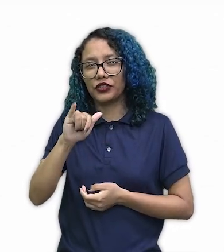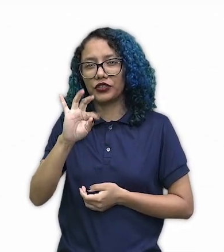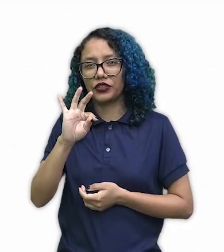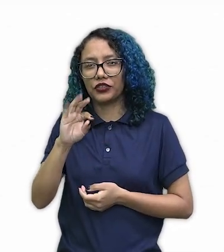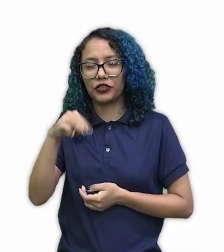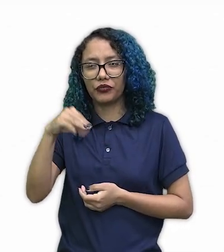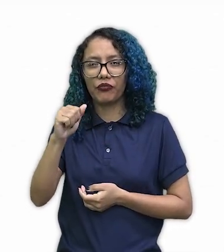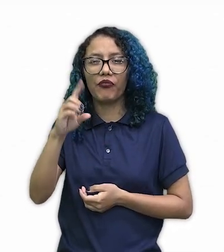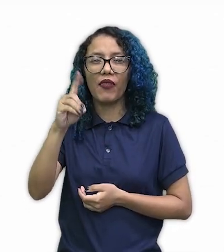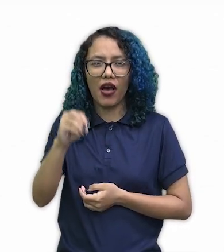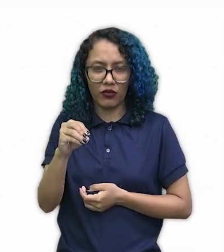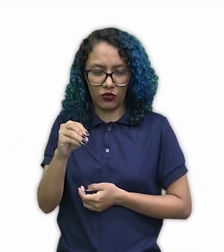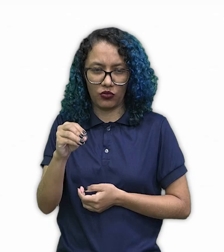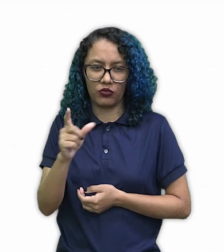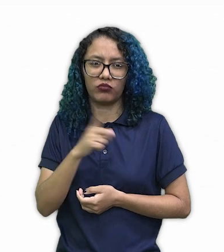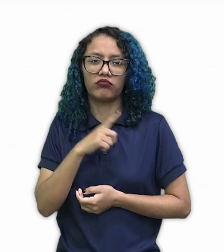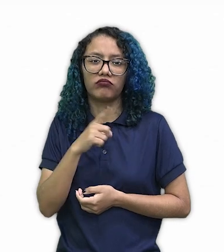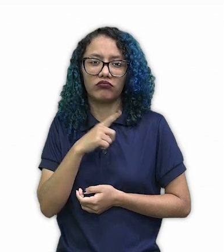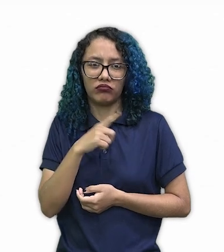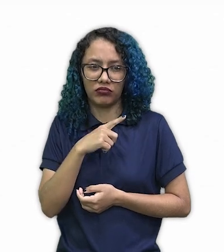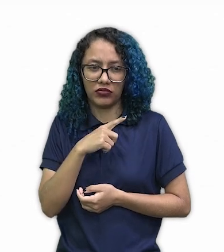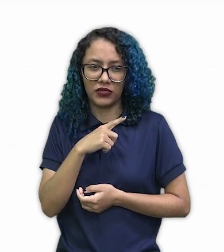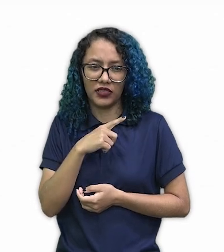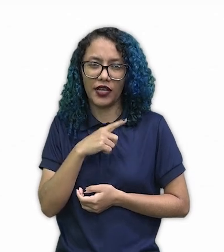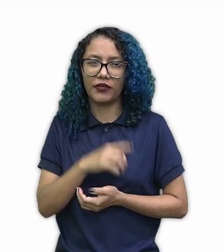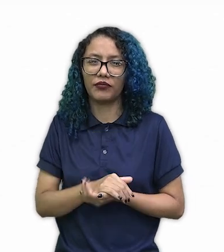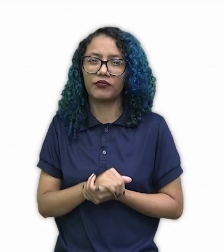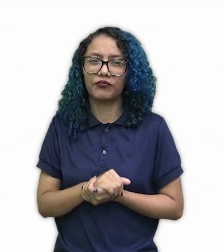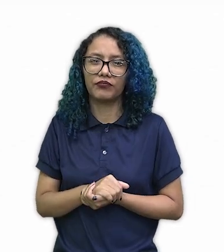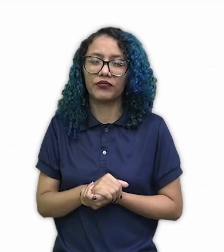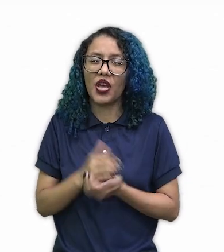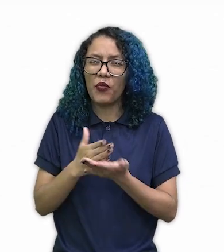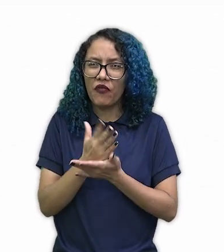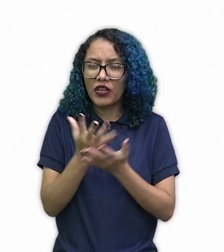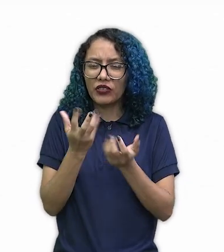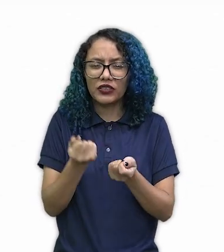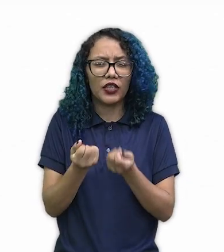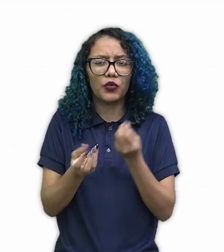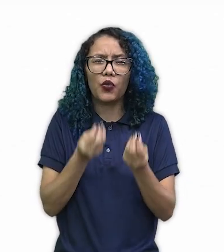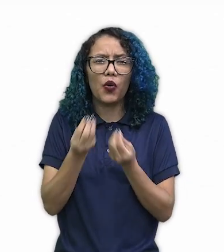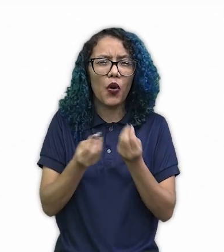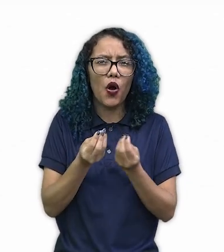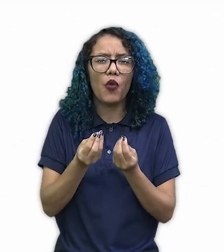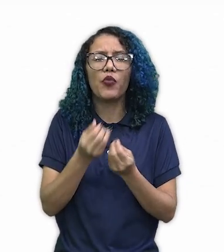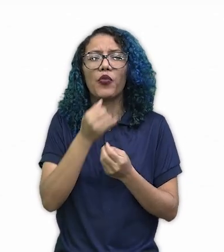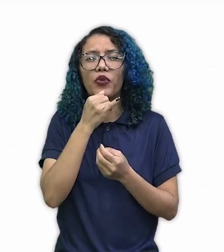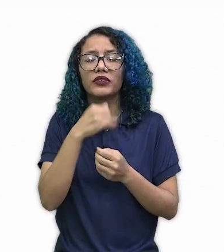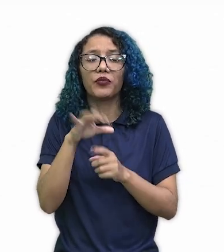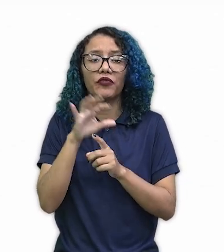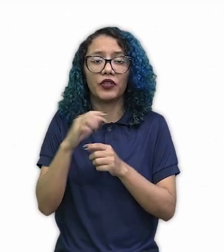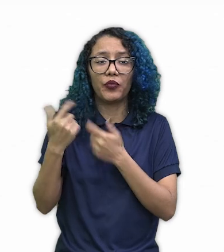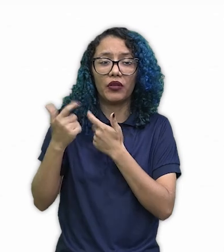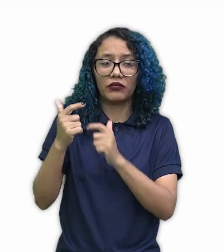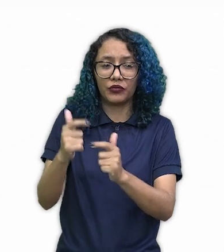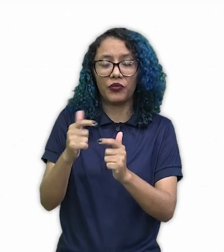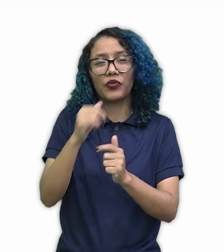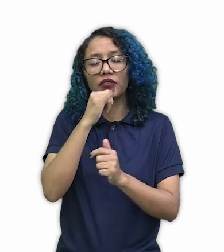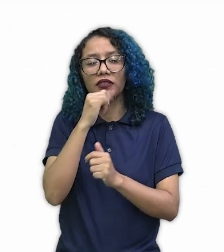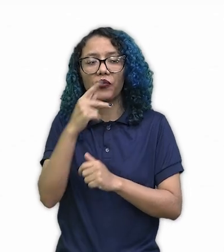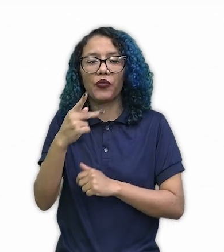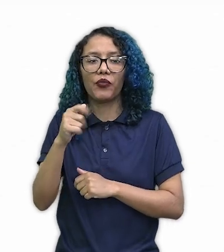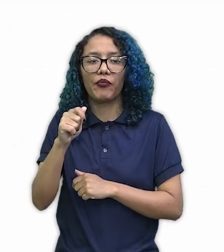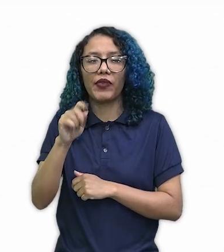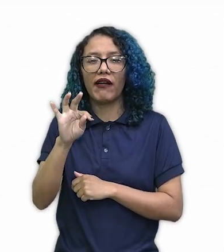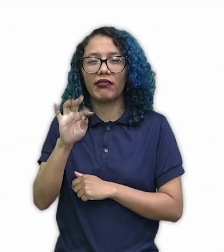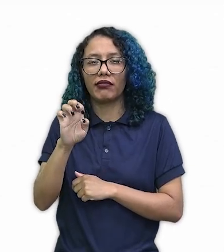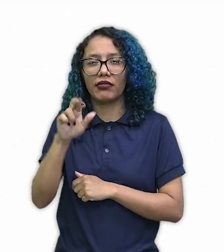Esse poder ele é legitimado, ele foi legitimado por quem? Pela tradição, por exemplo, o